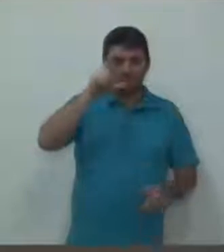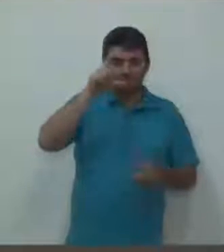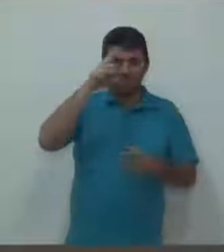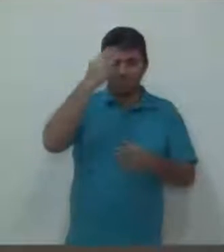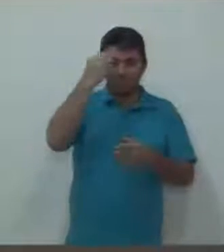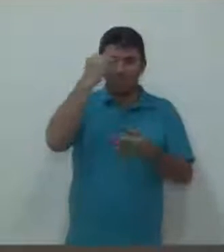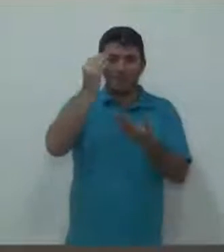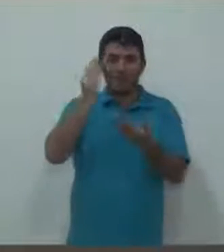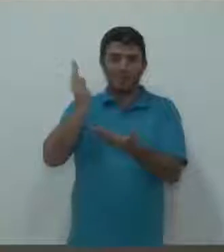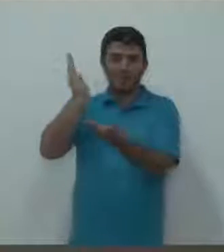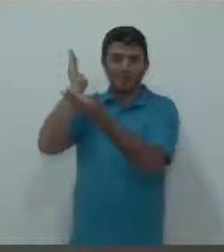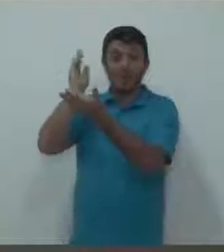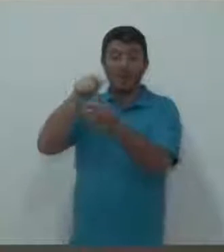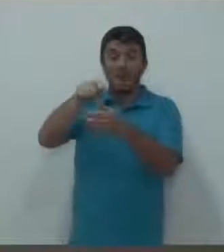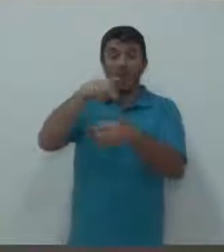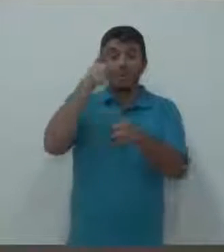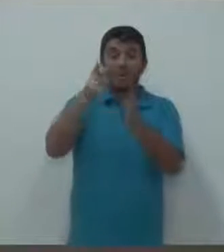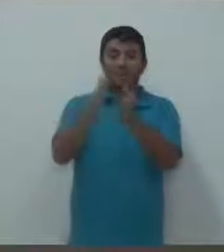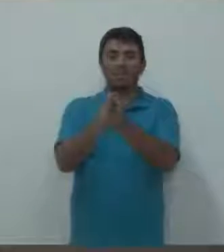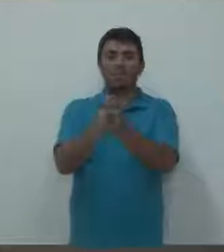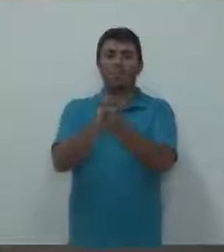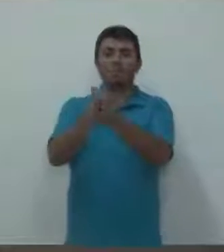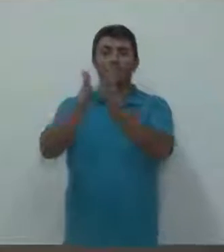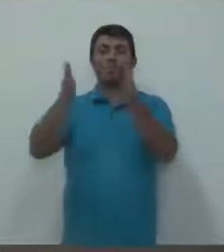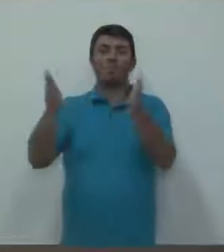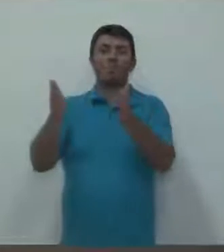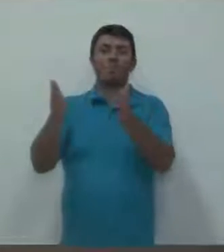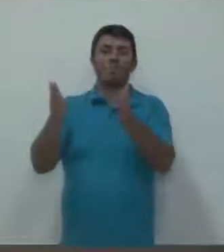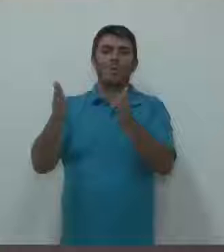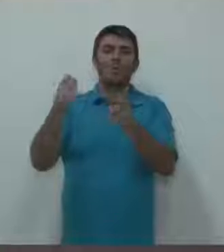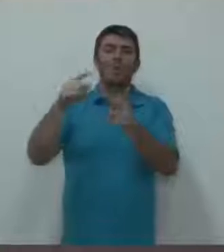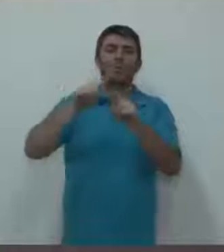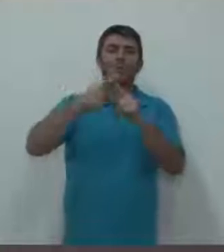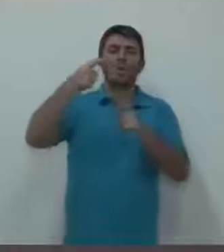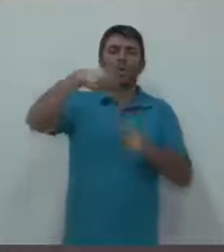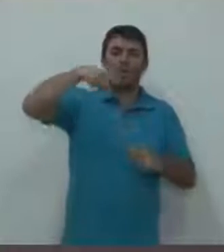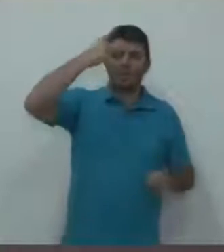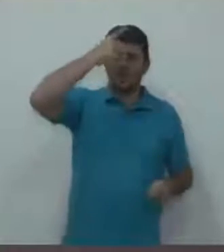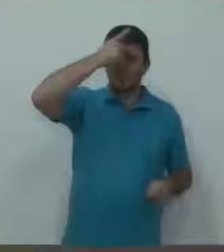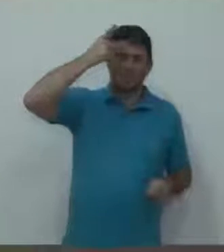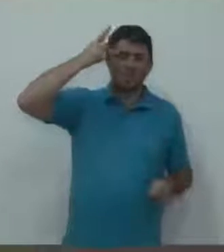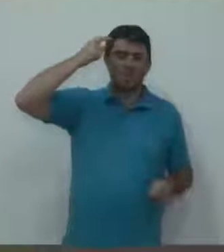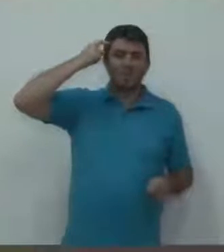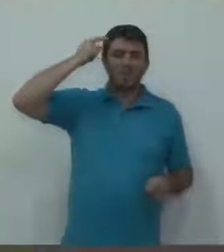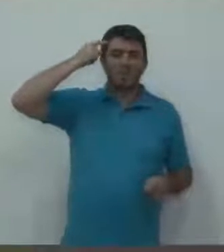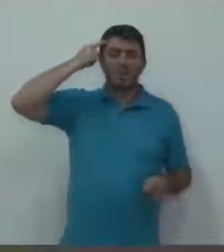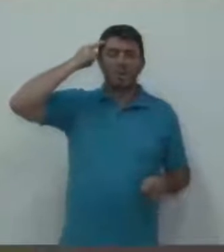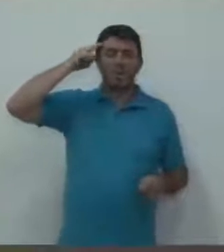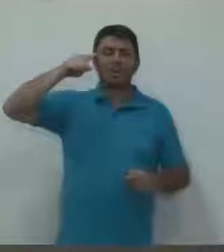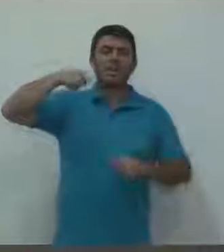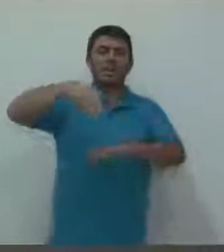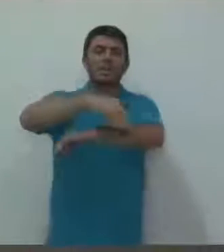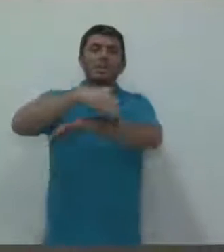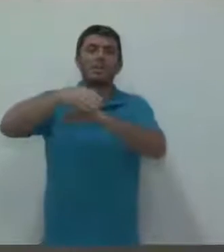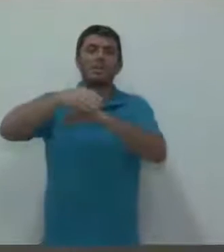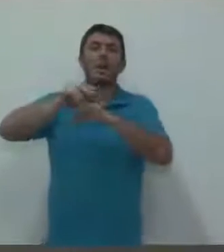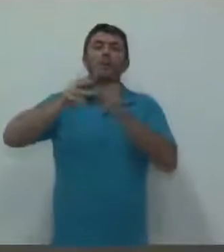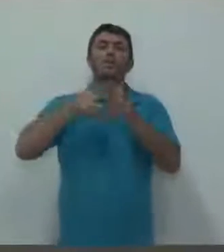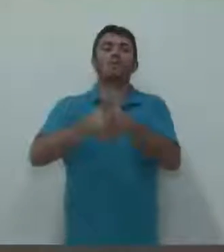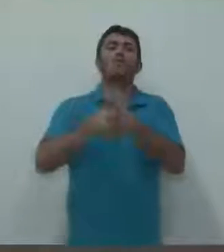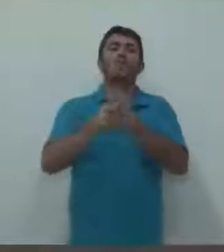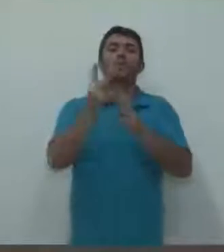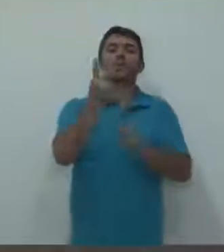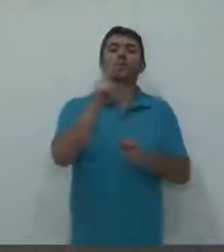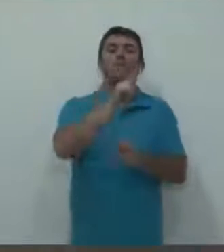eles achavam que a Franco Schwalles, ela saía ali da Edenor Tasca, né, do início, virava ali no ponto